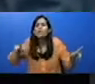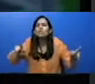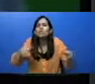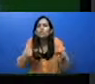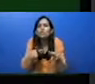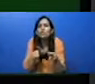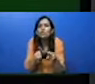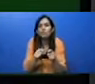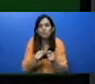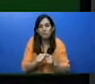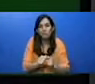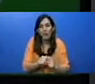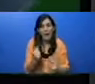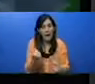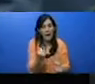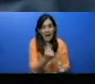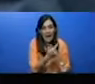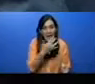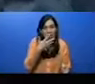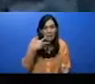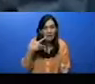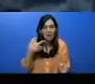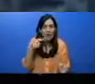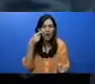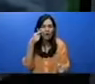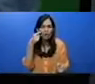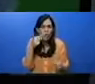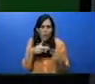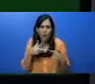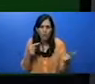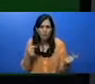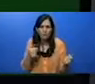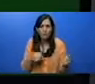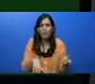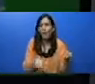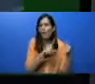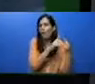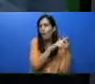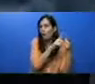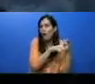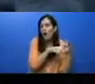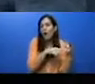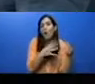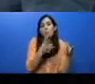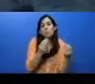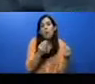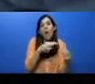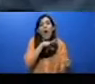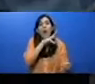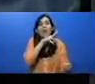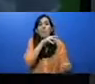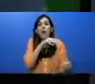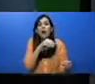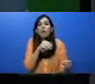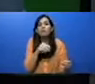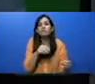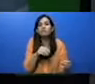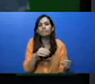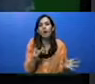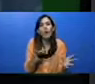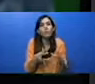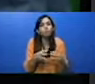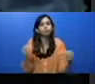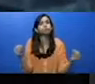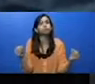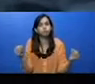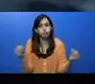um deles, né, descobriram algo. Olha, muitos animais correm o risco de desaparecer, que